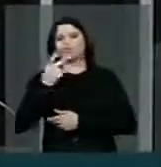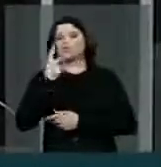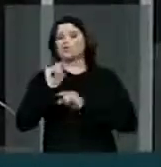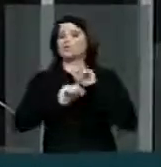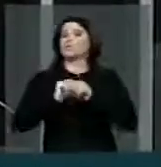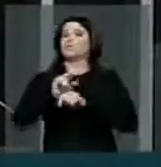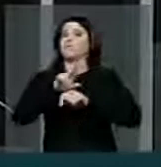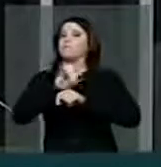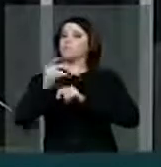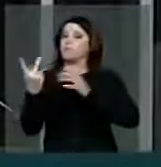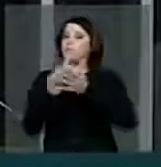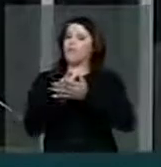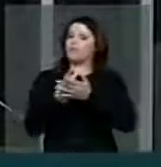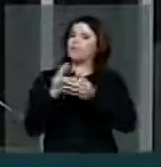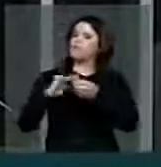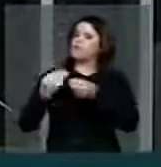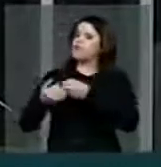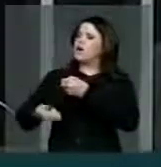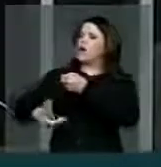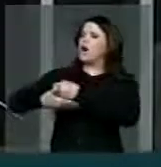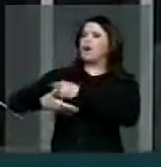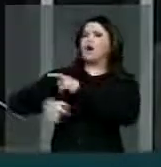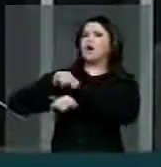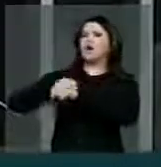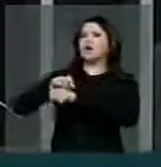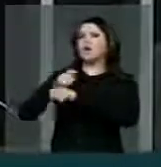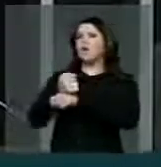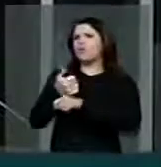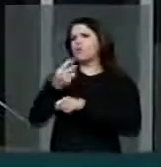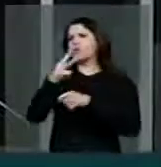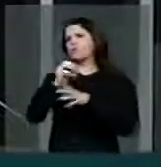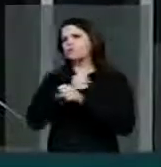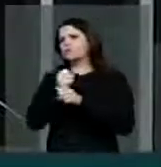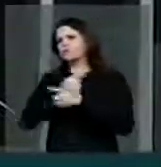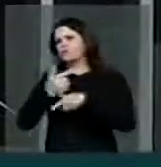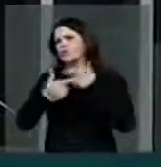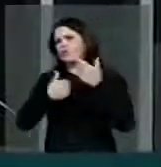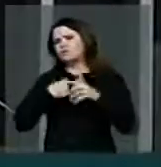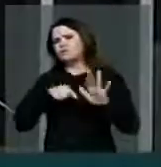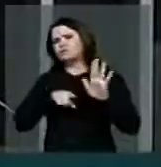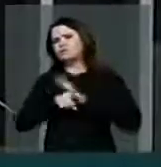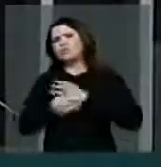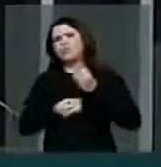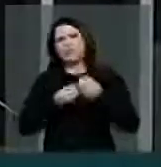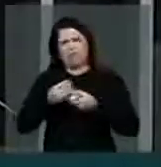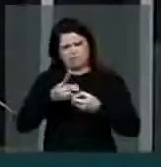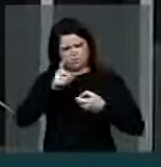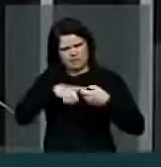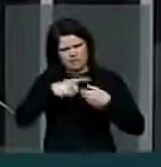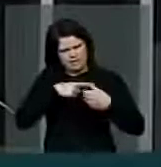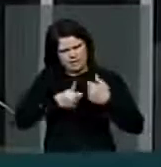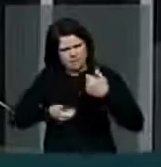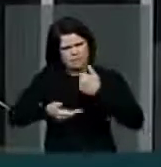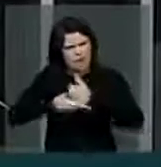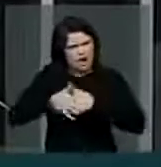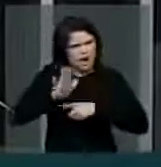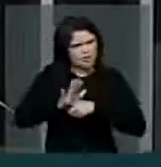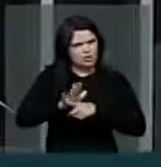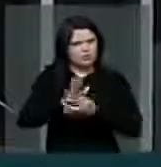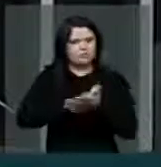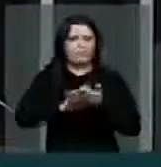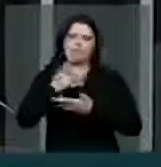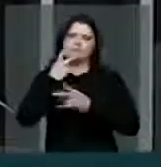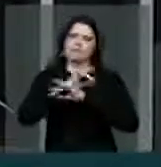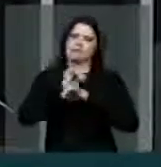recebido em troca desta parceria de quase 30 anos? É o nosso questionamento e o questionamento do Comifec. Afirmamos,